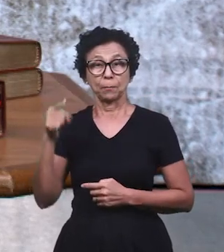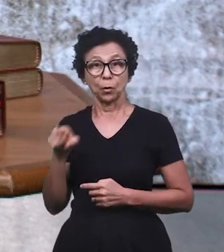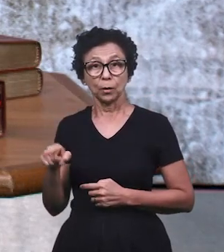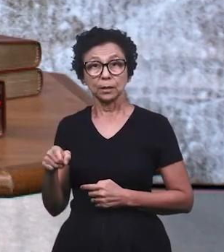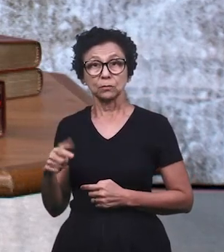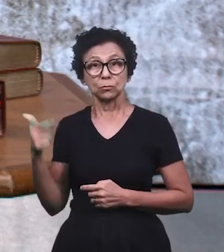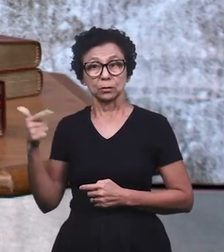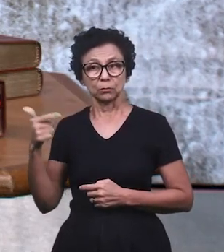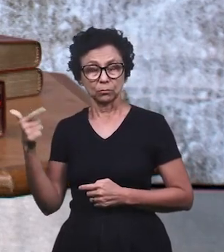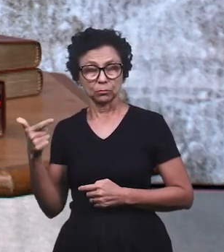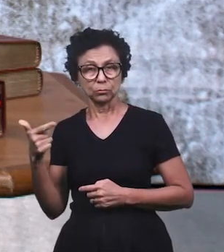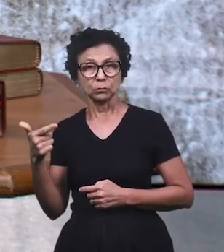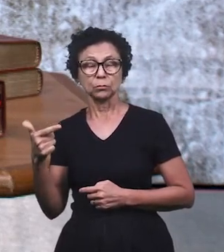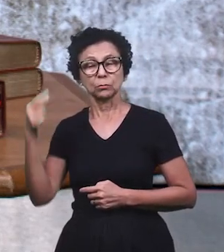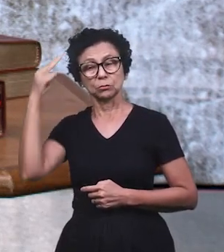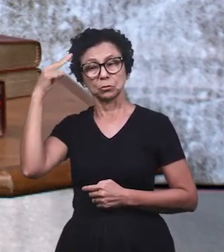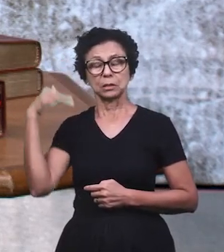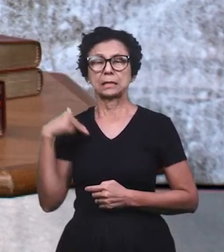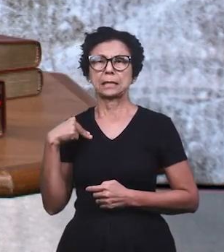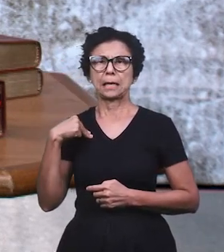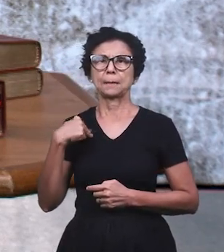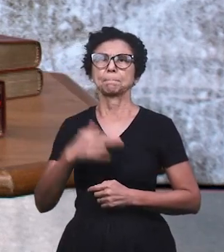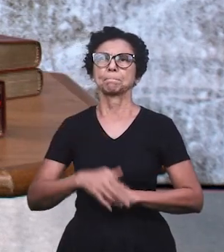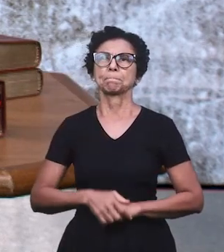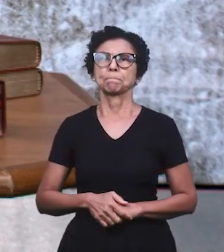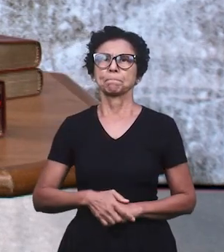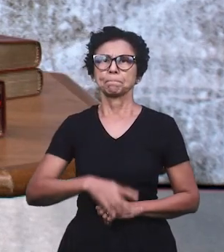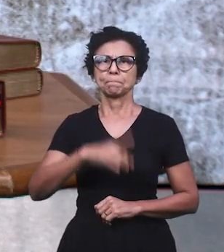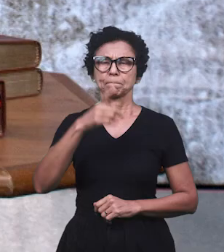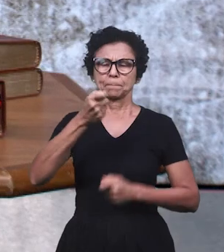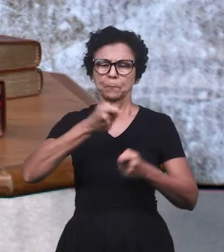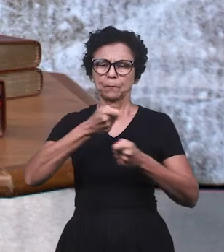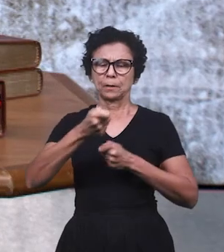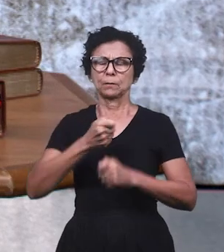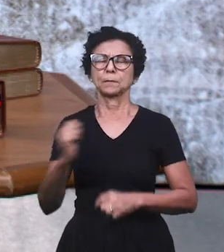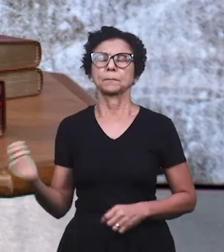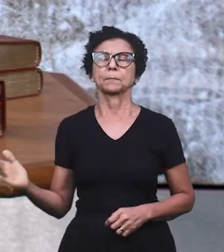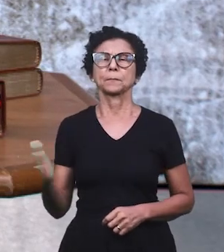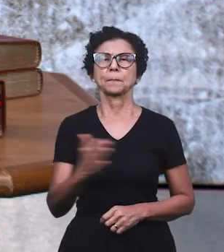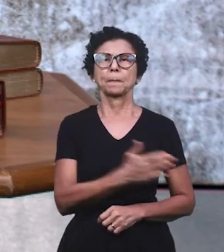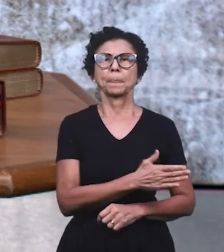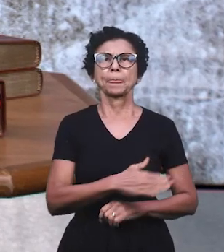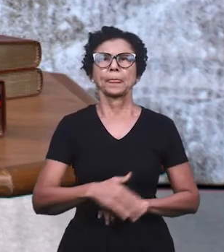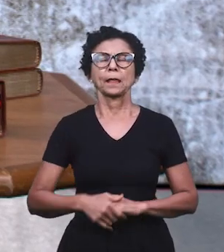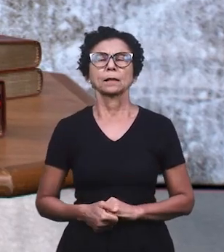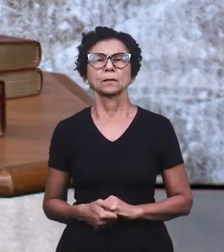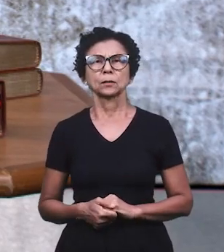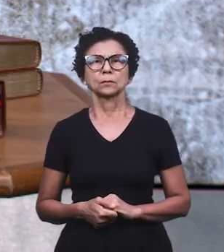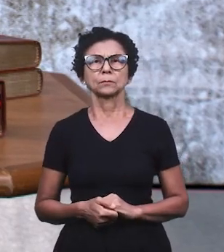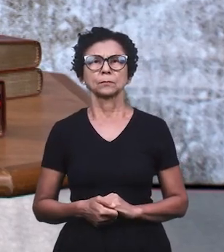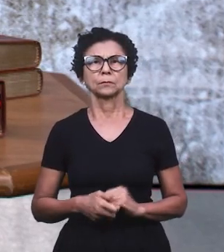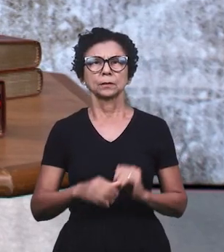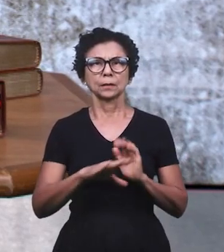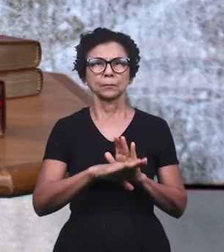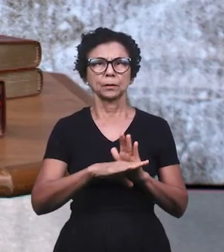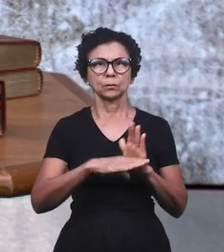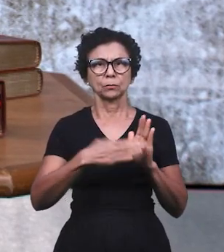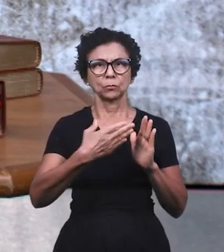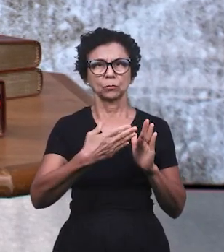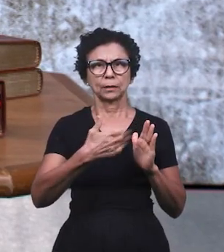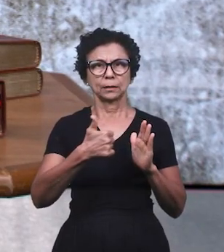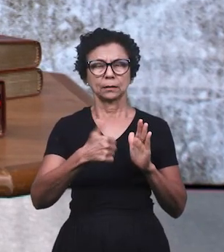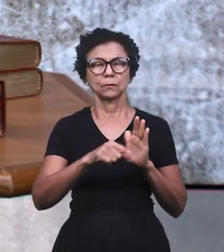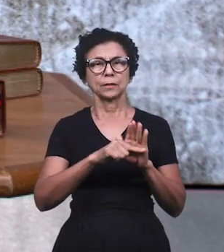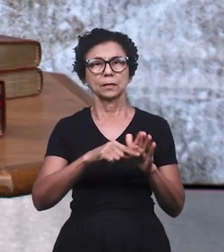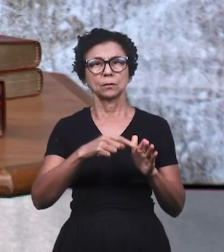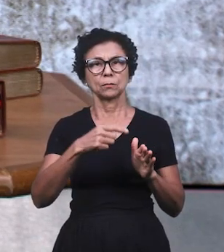essa leitura. Gênesis capítulo 41, versículo 47. E a